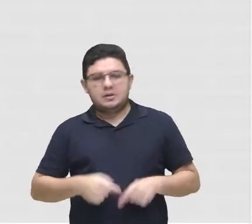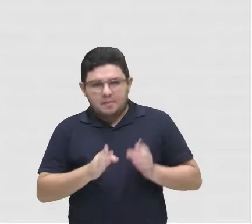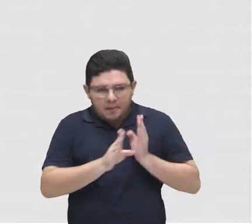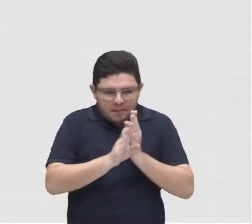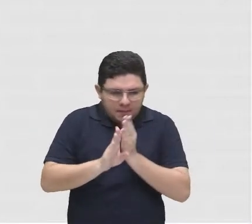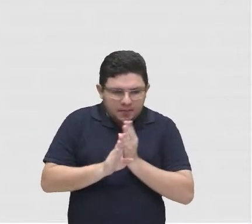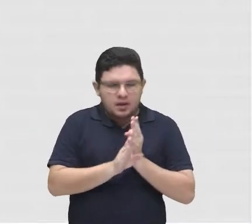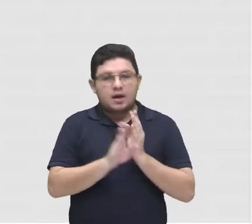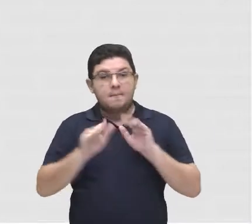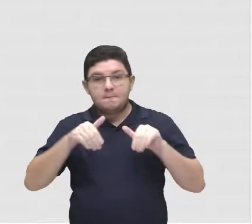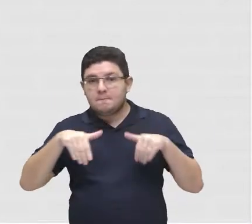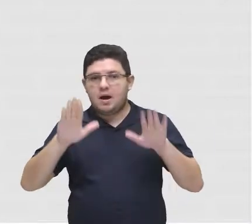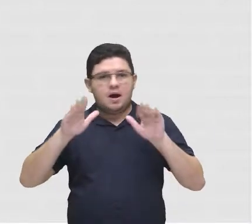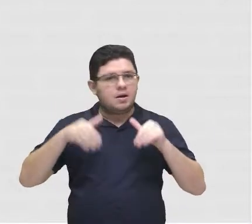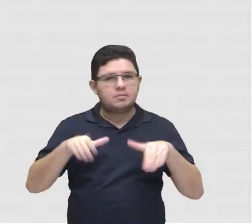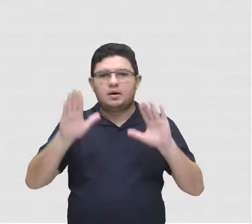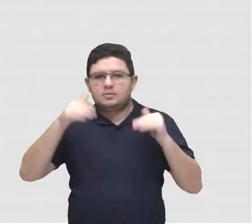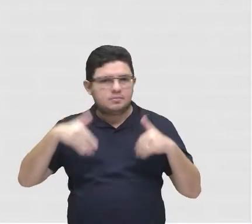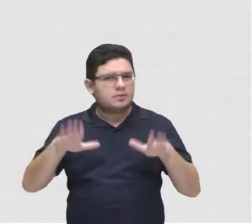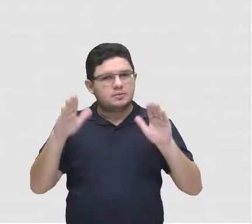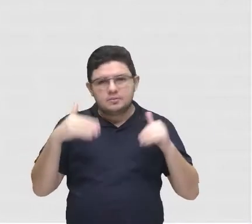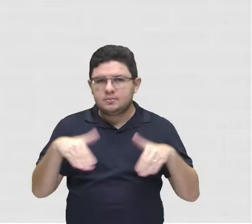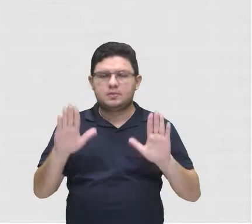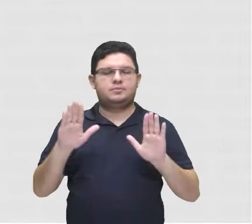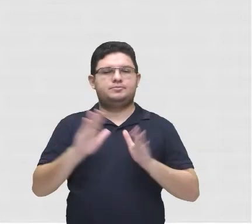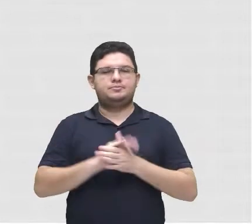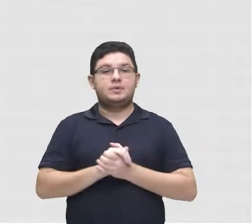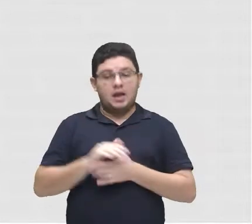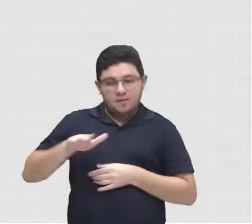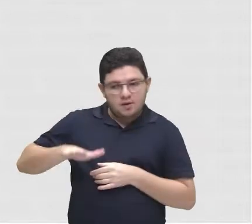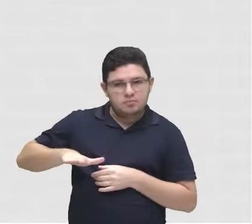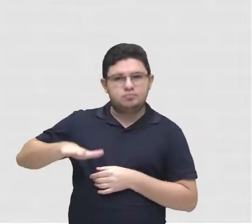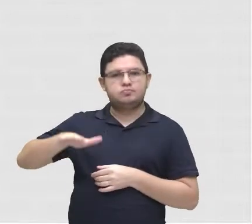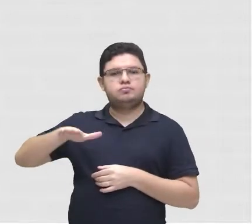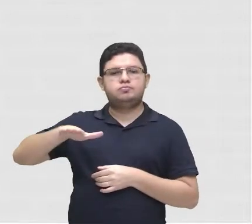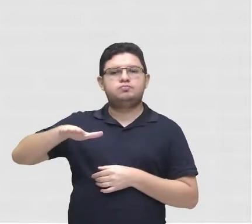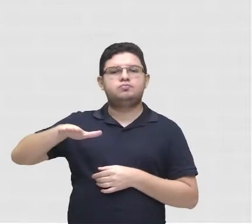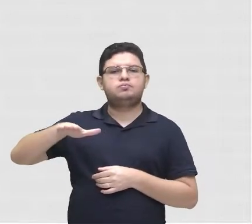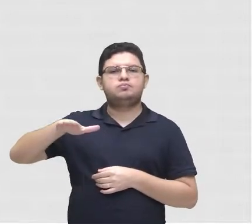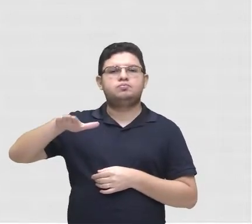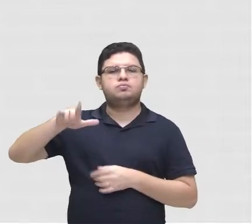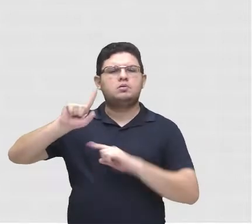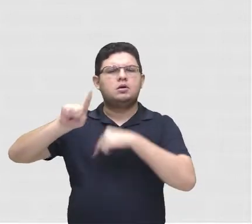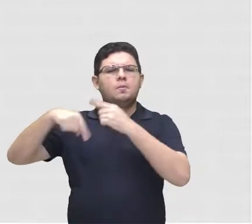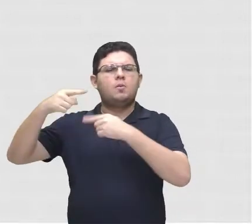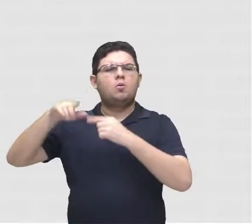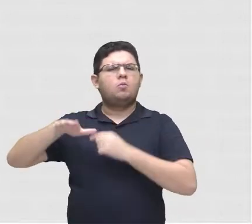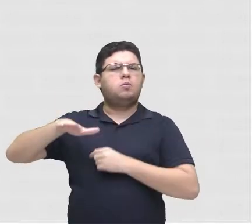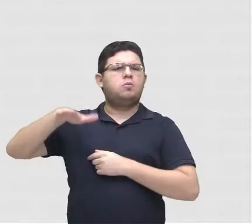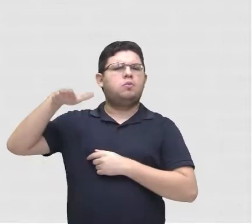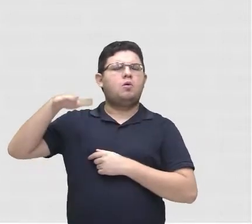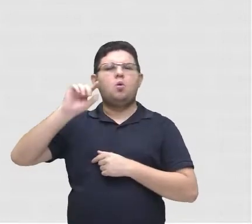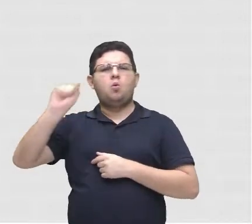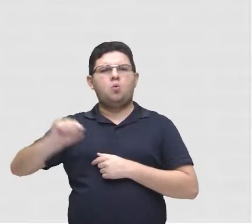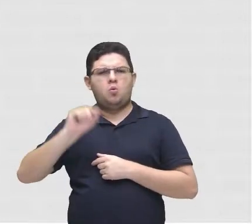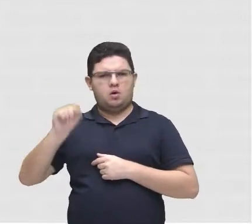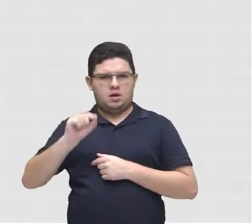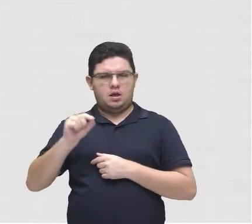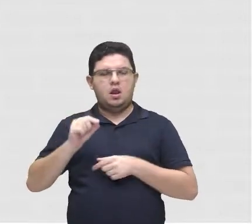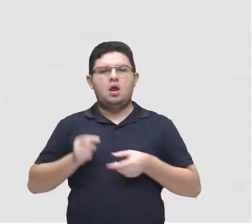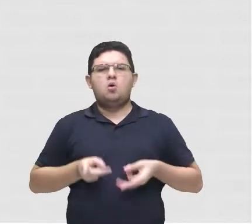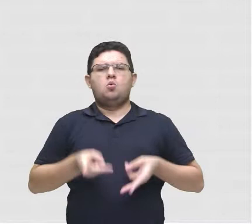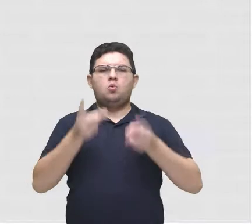crescendo. Nesse crescimento, ela descobre uma outra fase mais adiantada, ela descobre os órgãos